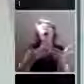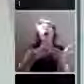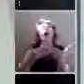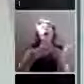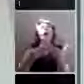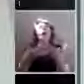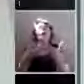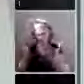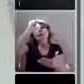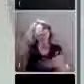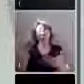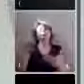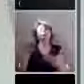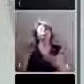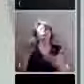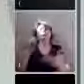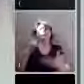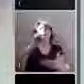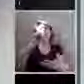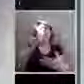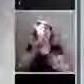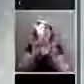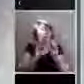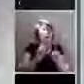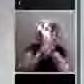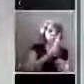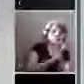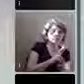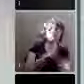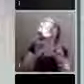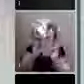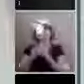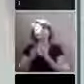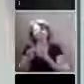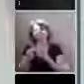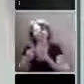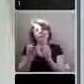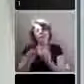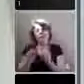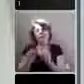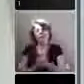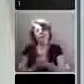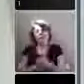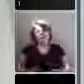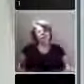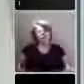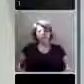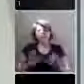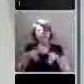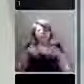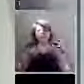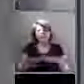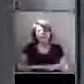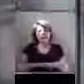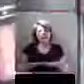ser apenas o autor. Posso responder? Pode, por favor, Tá. já me tira essa dúvida. Pois eu